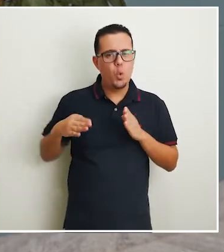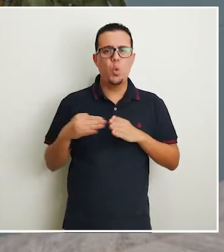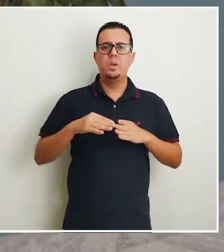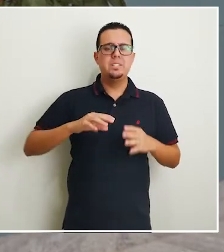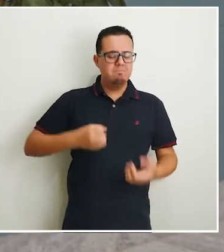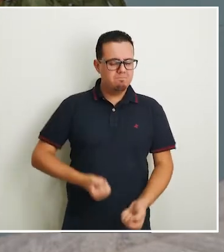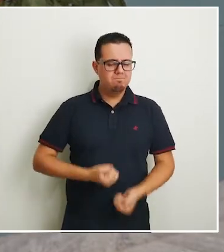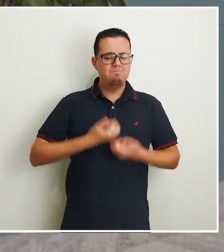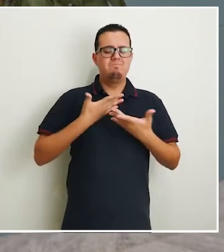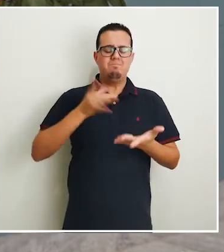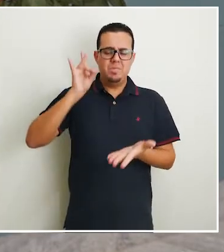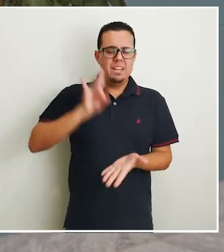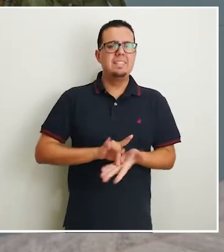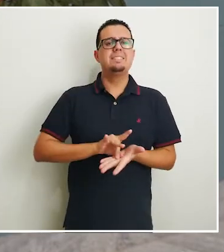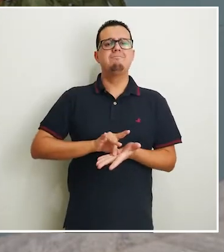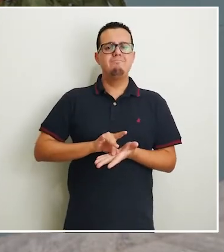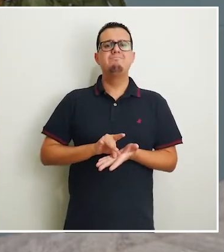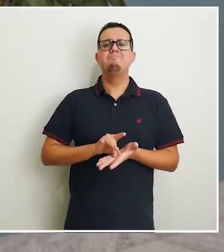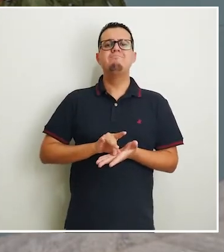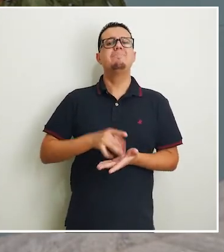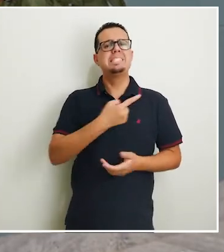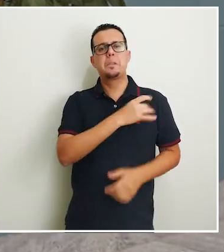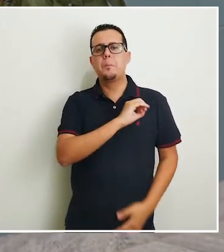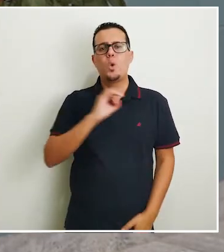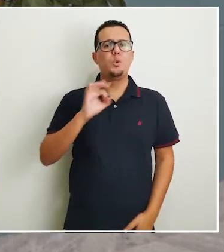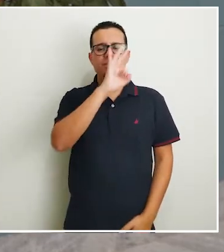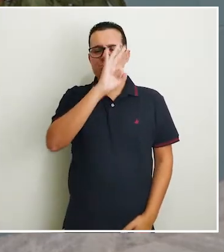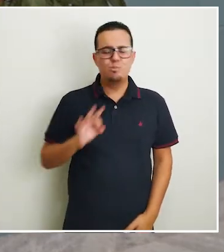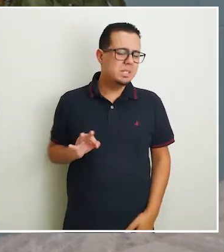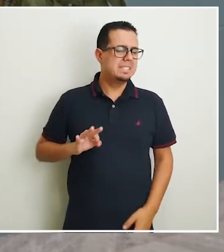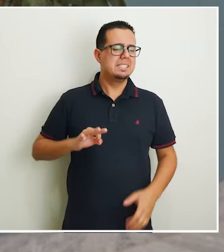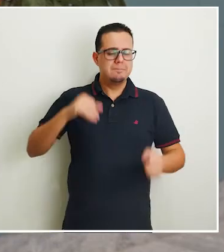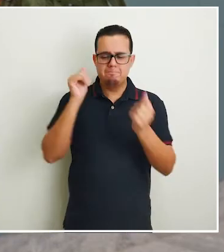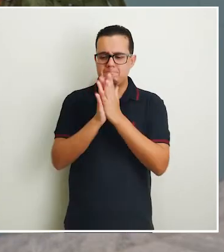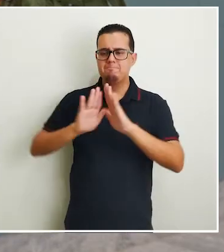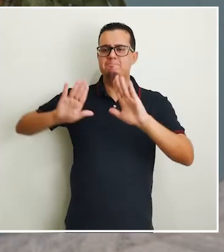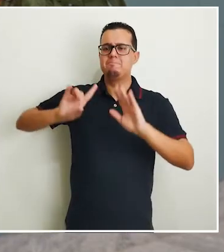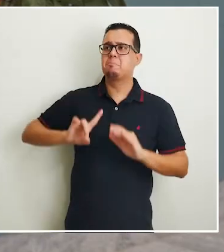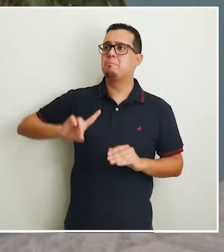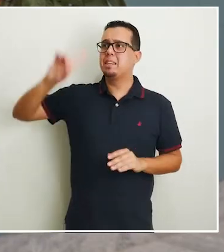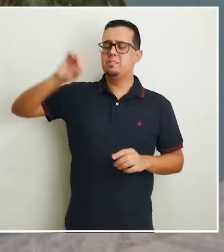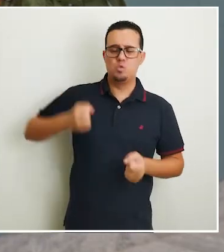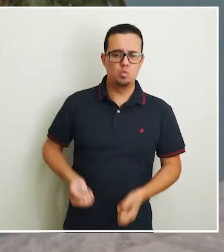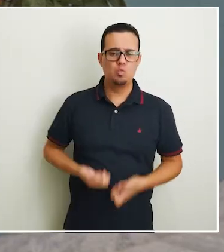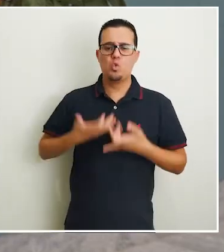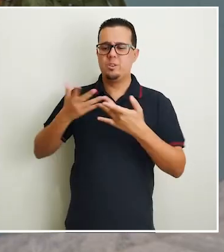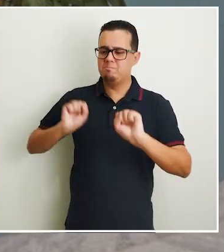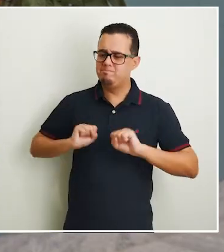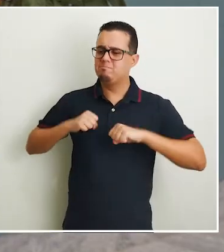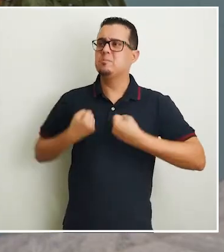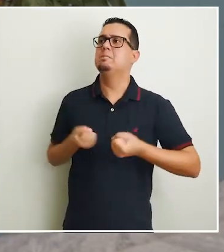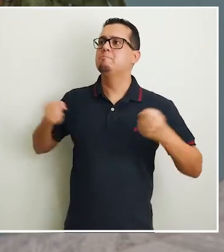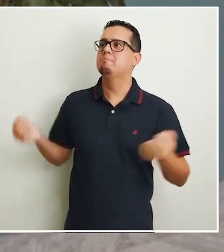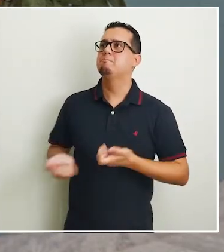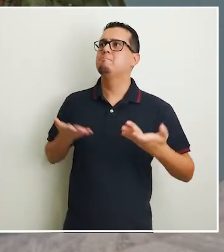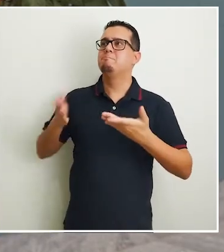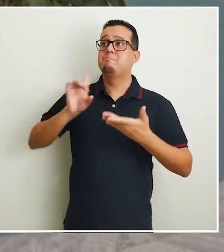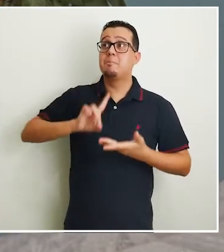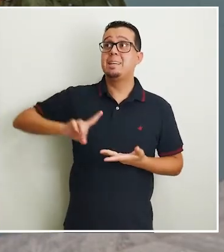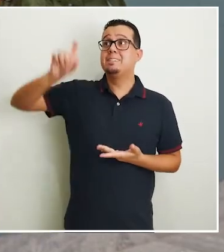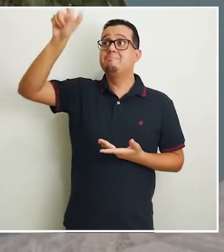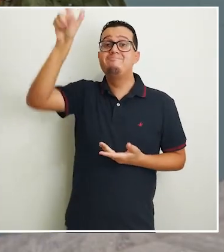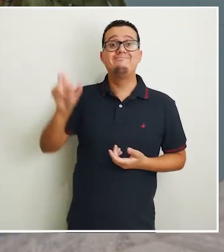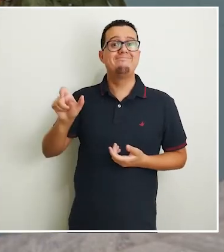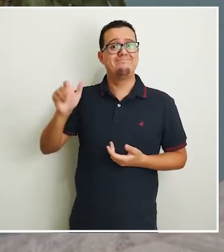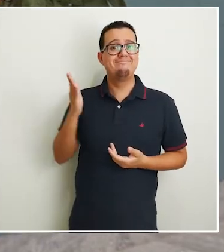essencialmente, verdadeiramente, íntegra, integral, total e exclusiva, dedicada na exaltação de